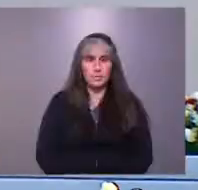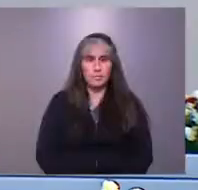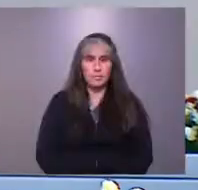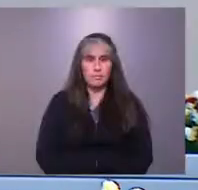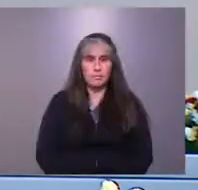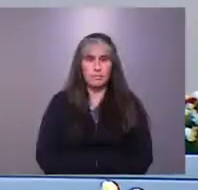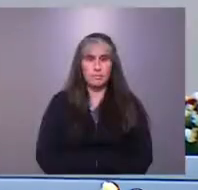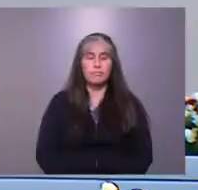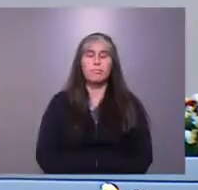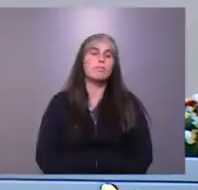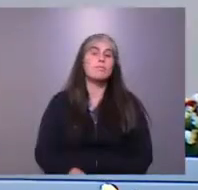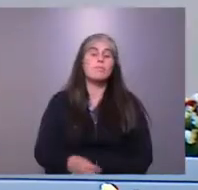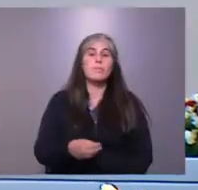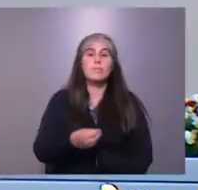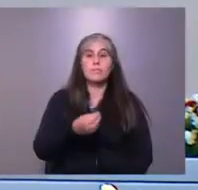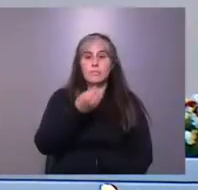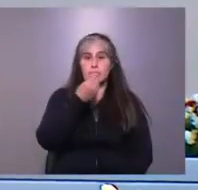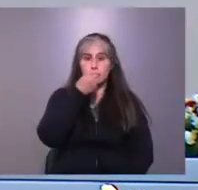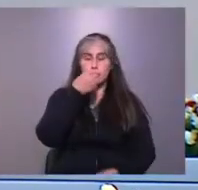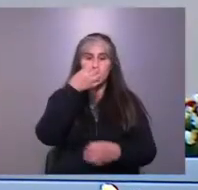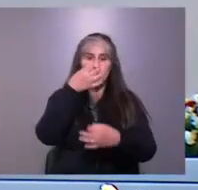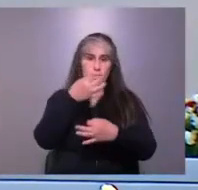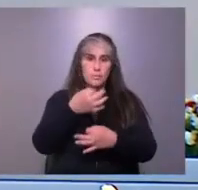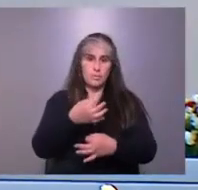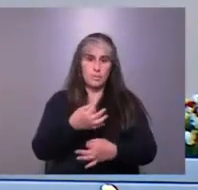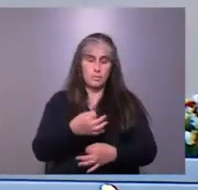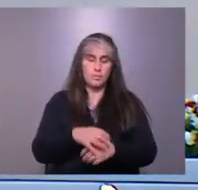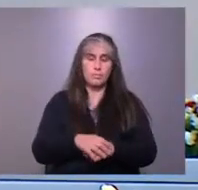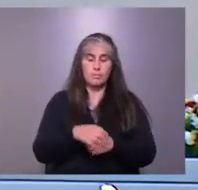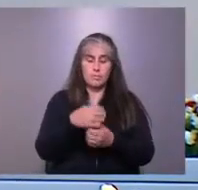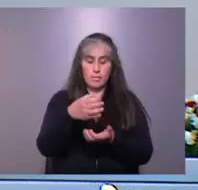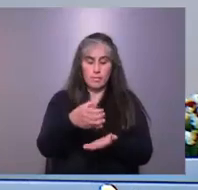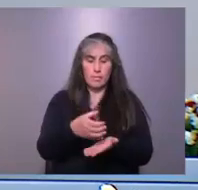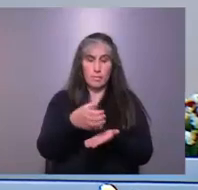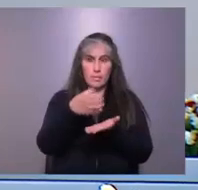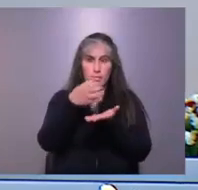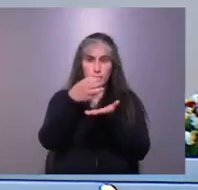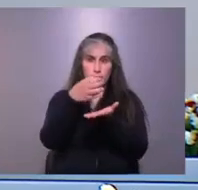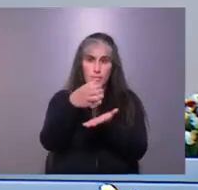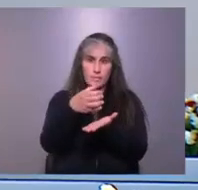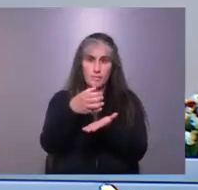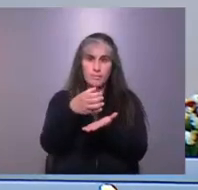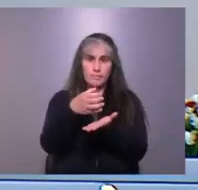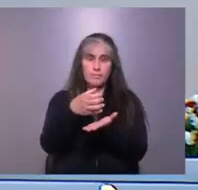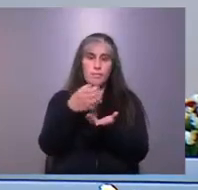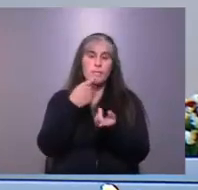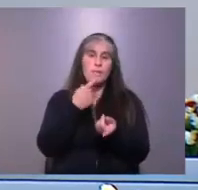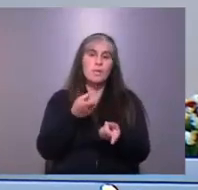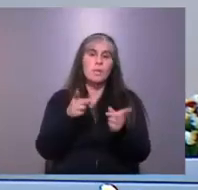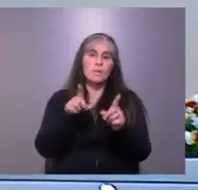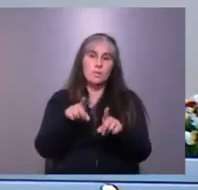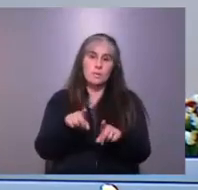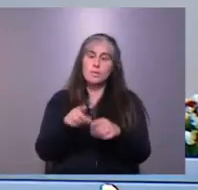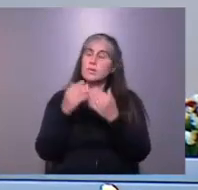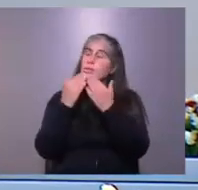De igual modo, no fim da ceia, tomou o cálice, de novo vos